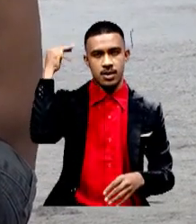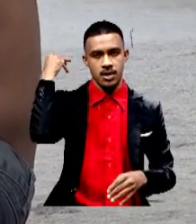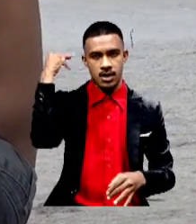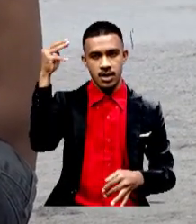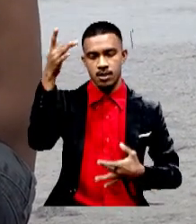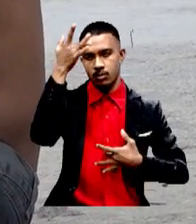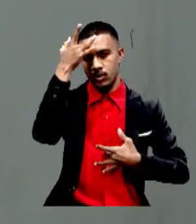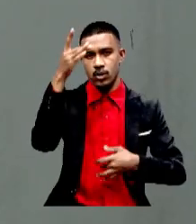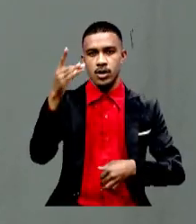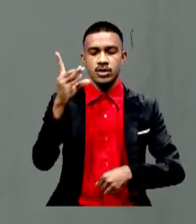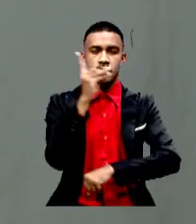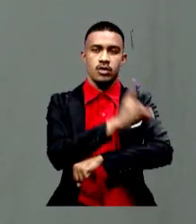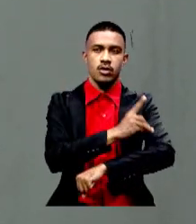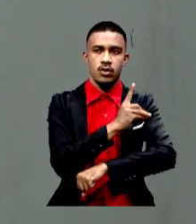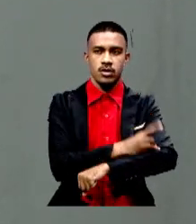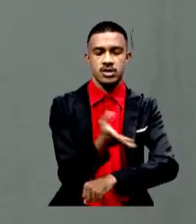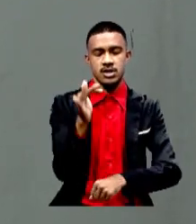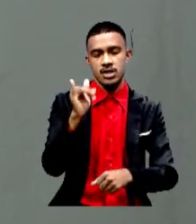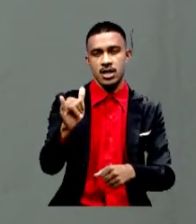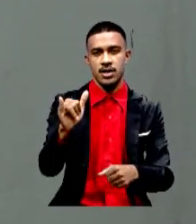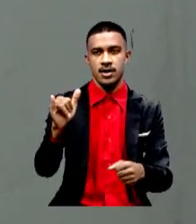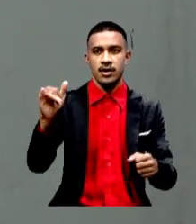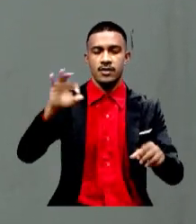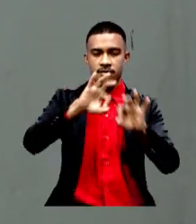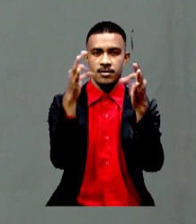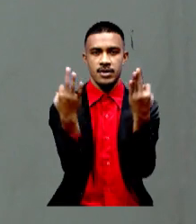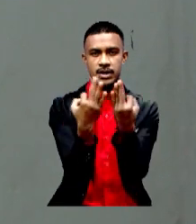loro nian e a sira nia umalara